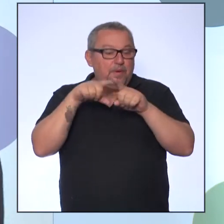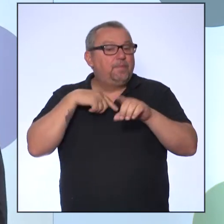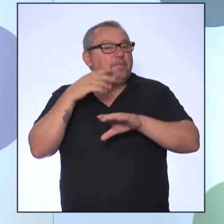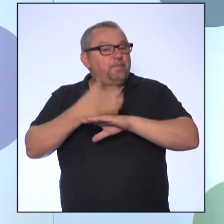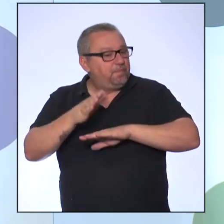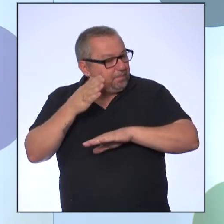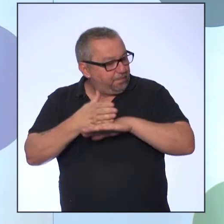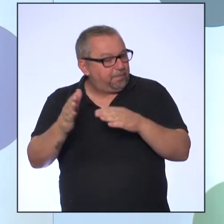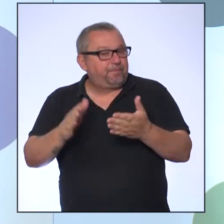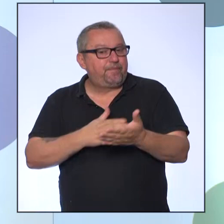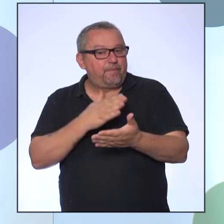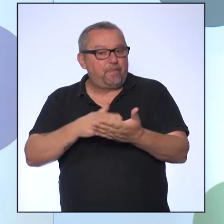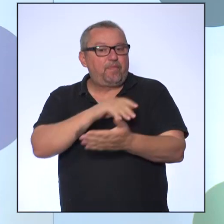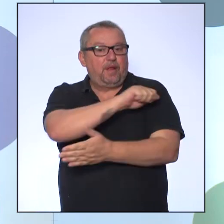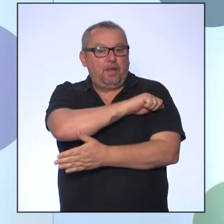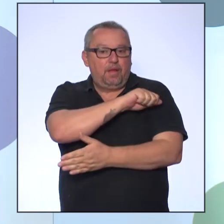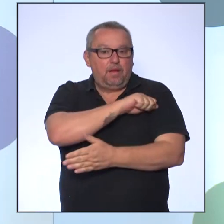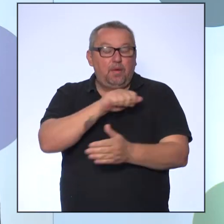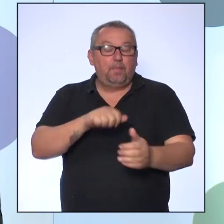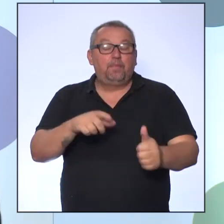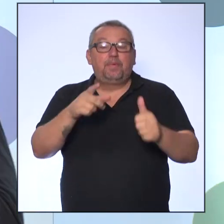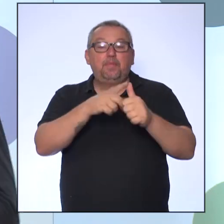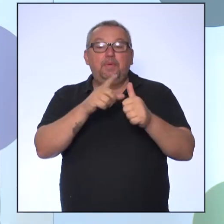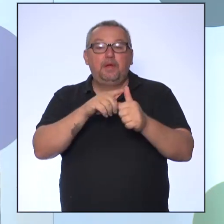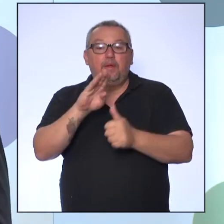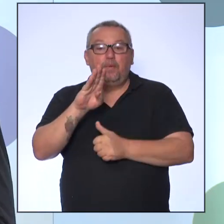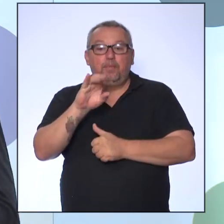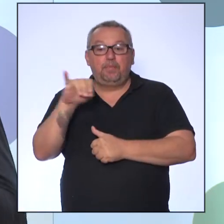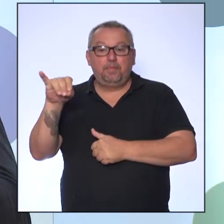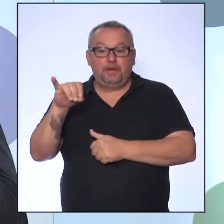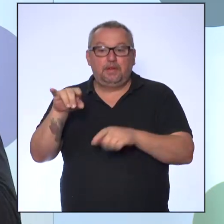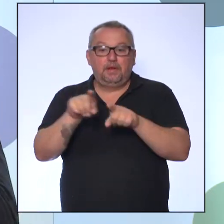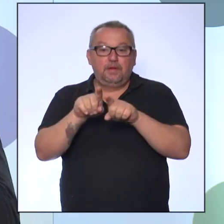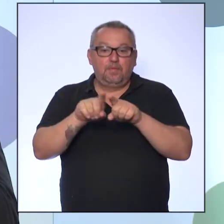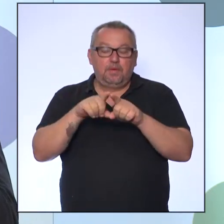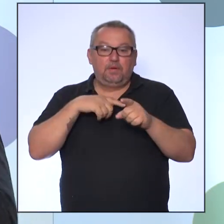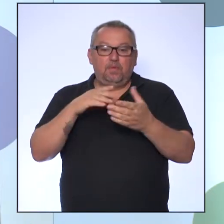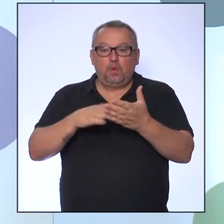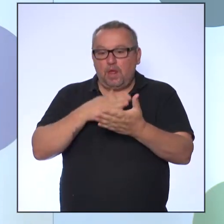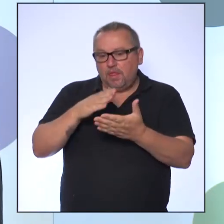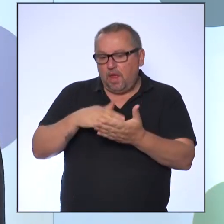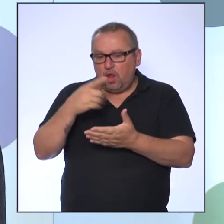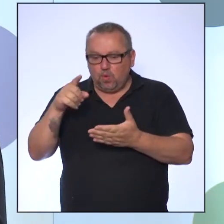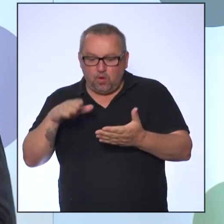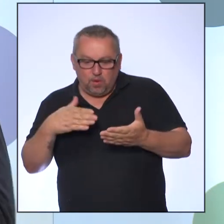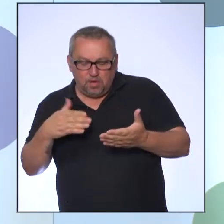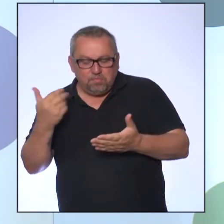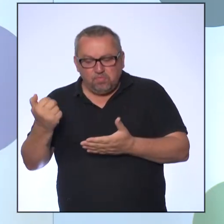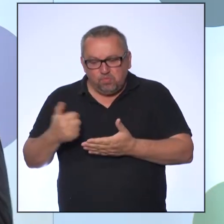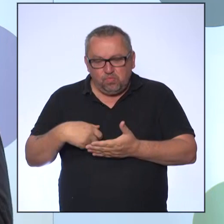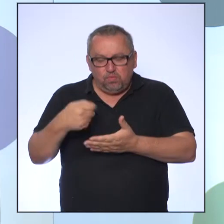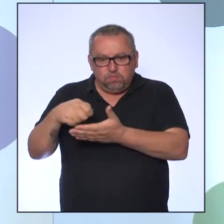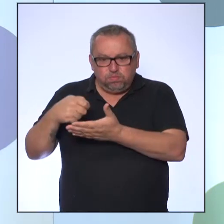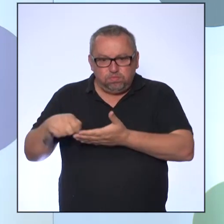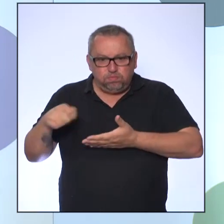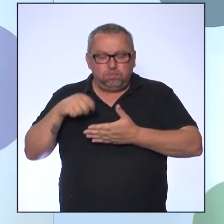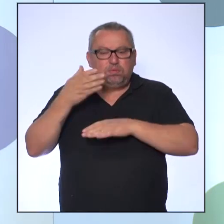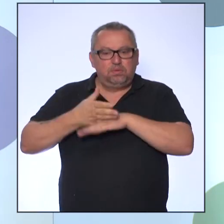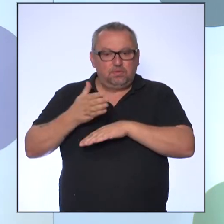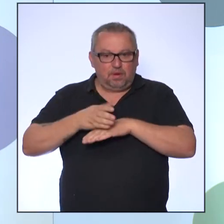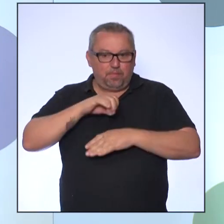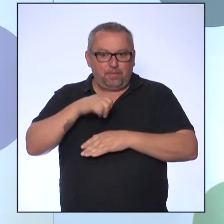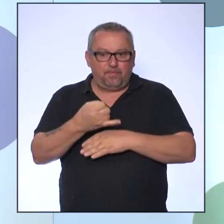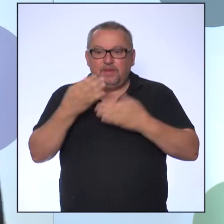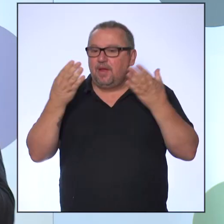no caderno do aluno do primeiro bimestre. E aí, com o caderno do aluno, com o seu caderno, com caneta, lápis, borracha, a gente vai poder